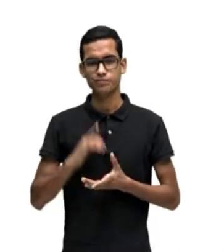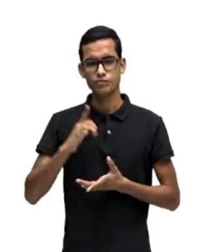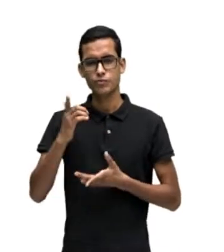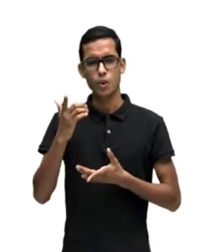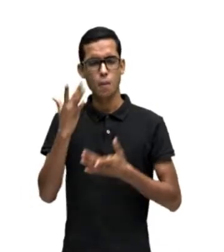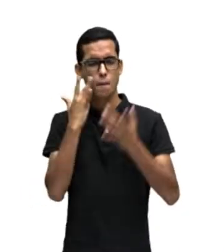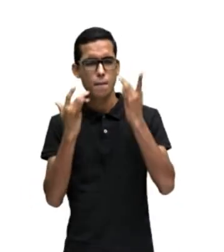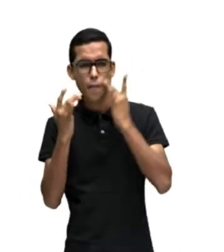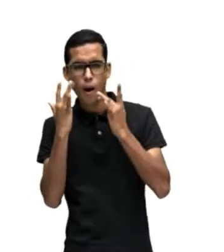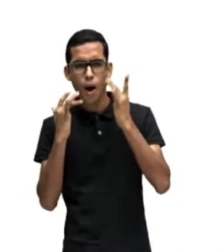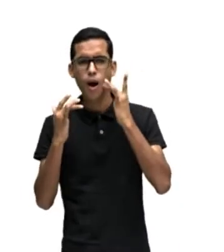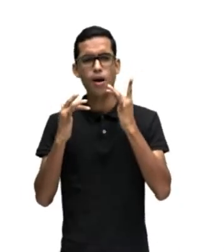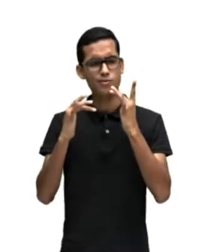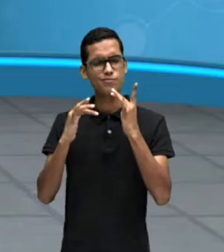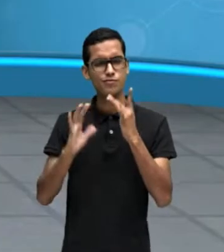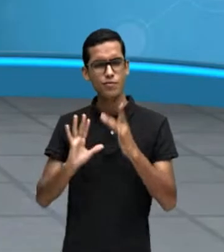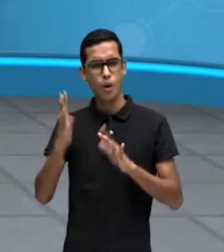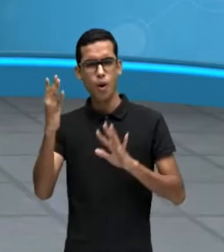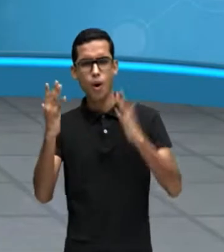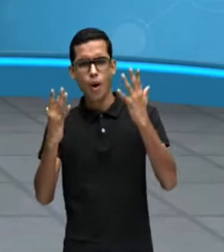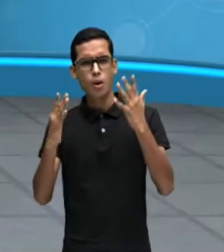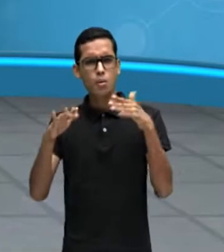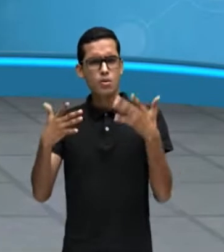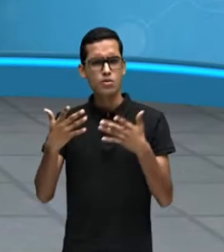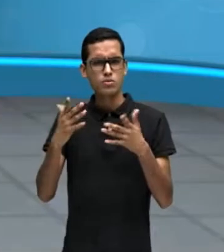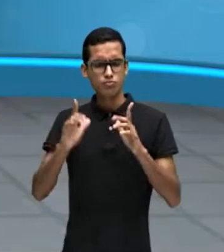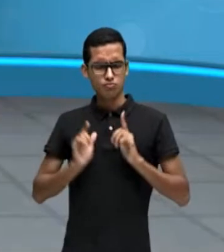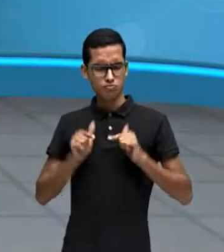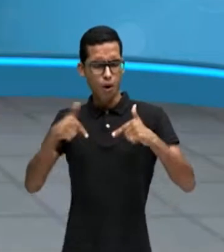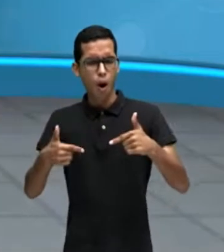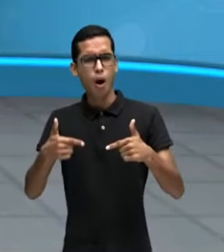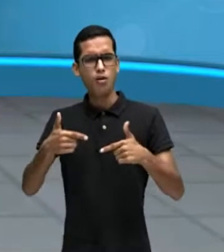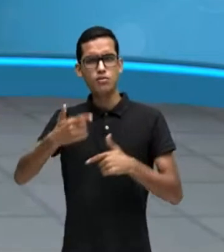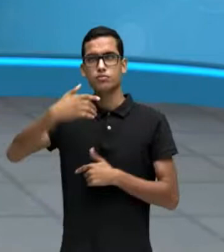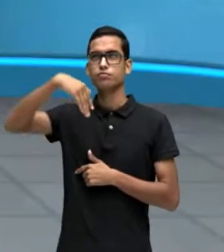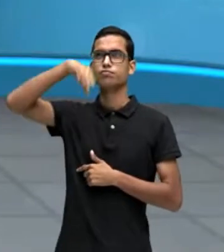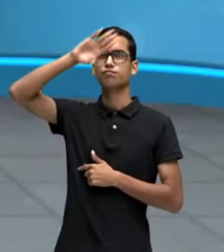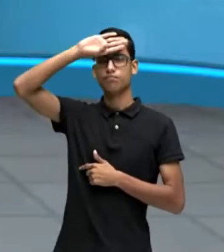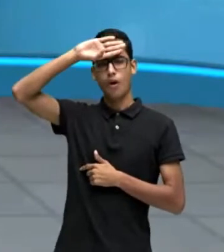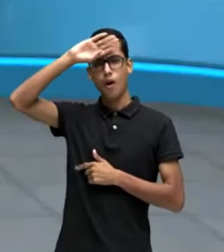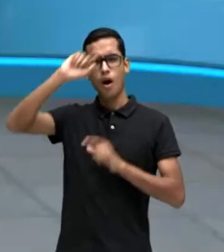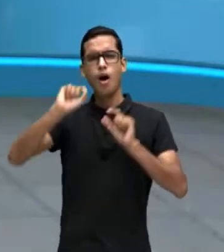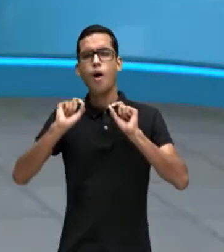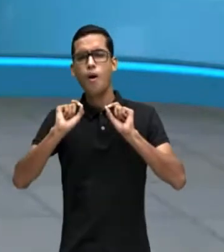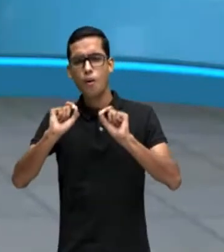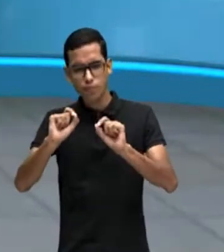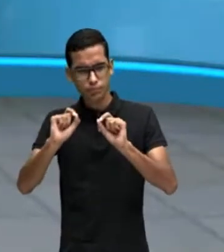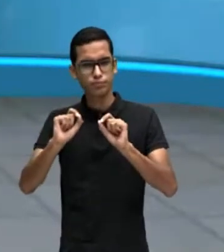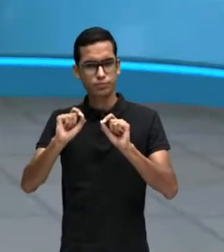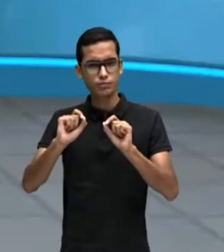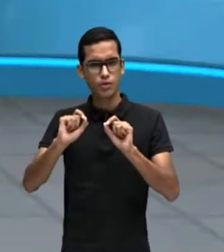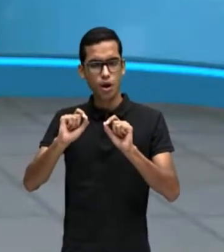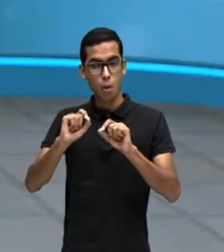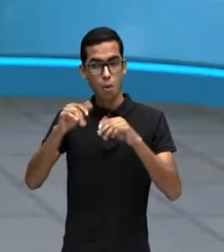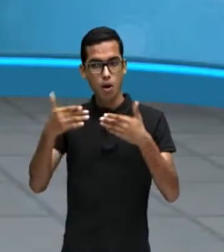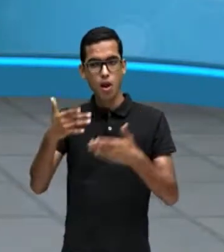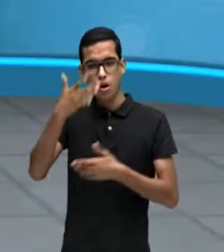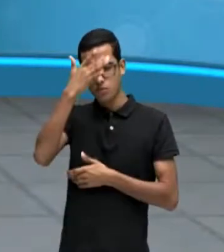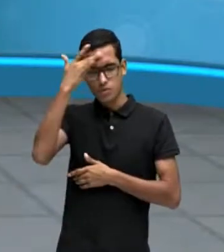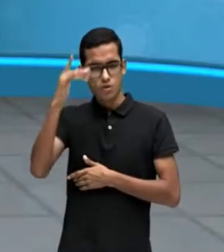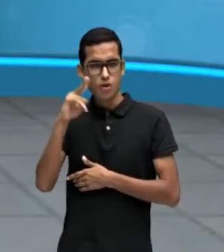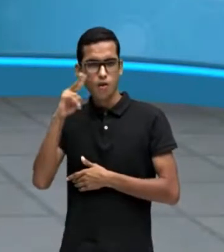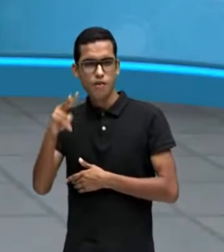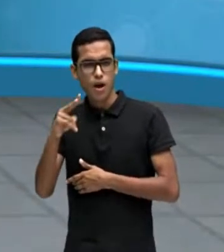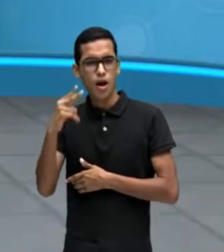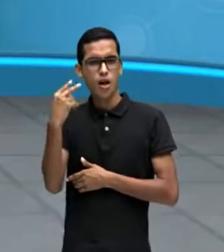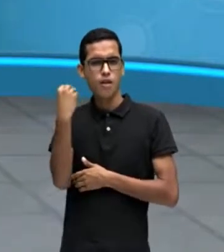cena. Quando a gente fala de ação dramática, a gente está falando da interpretação. Quando a gente está assistindo aquela novela e tem